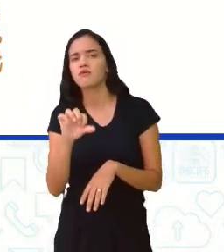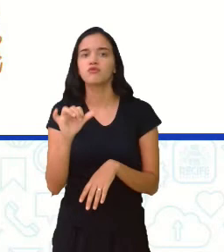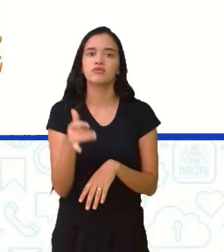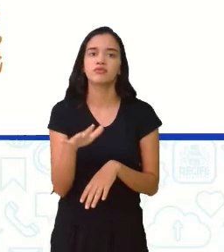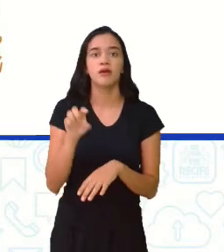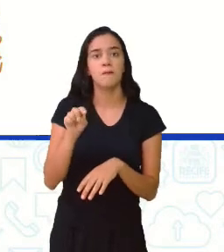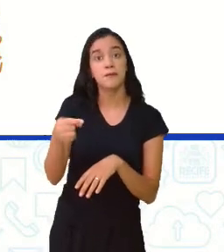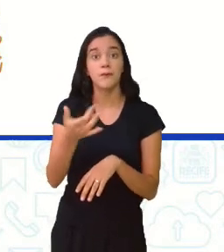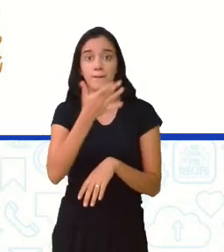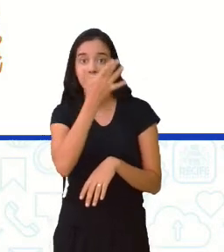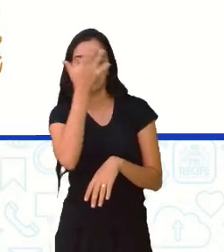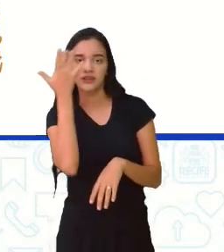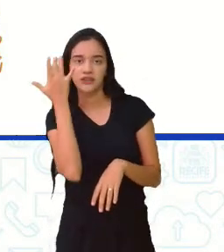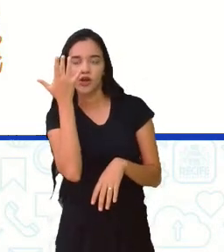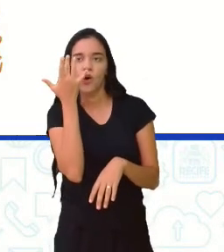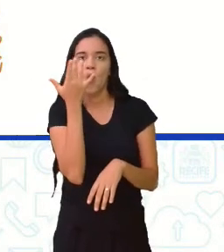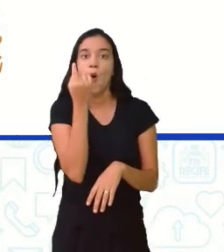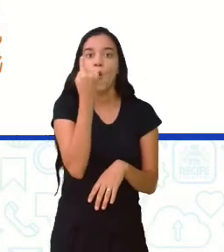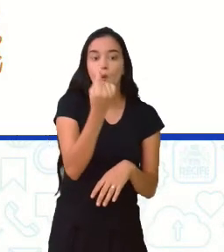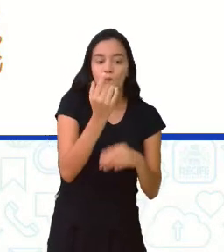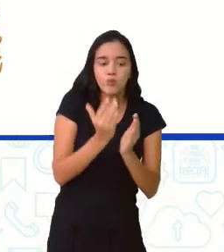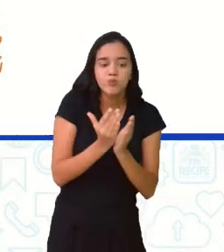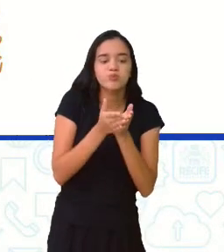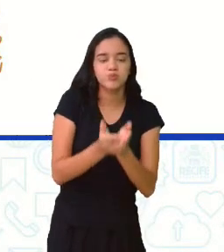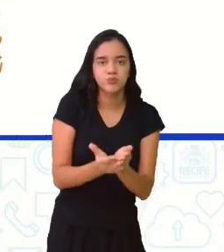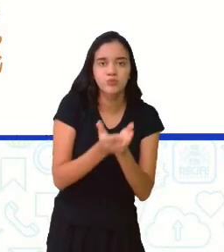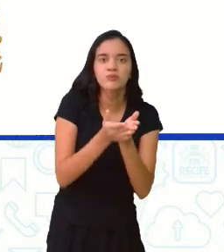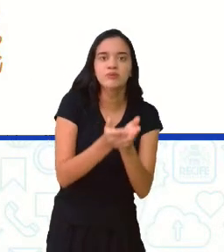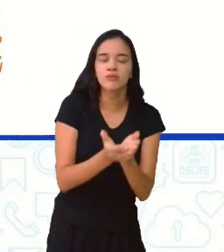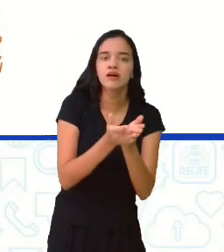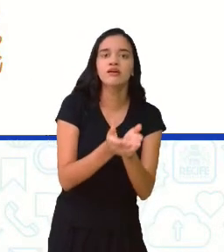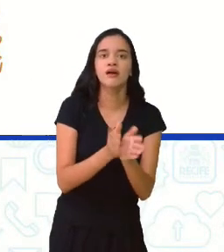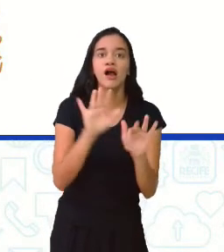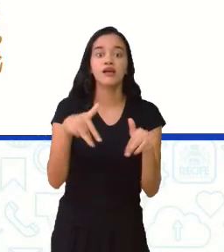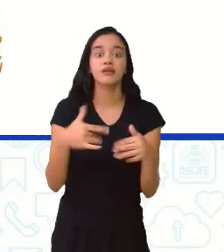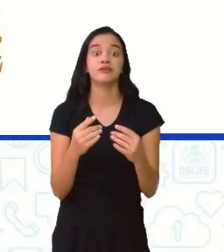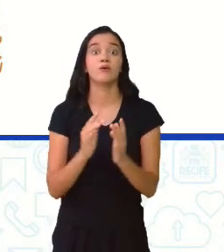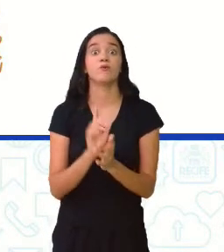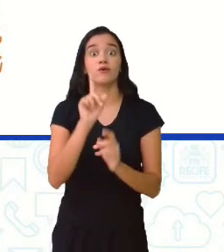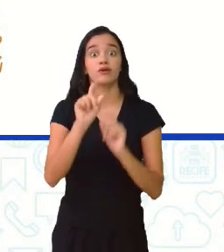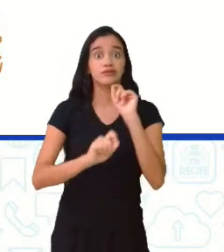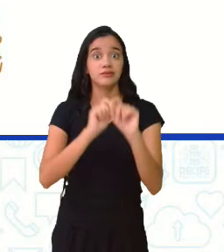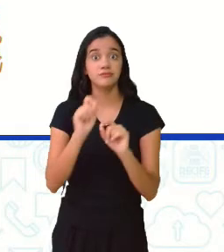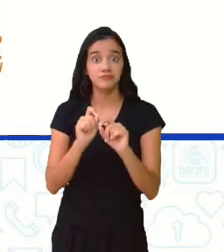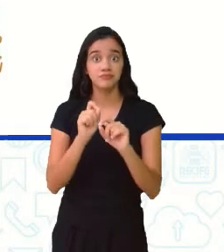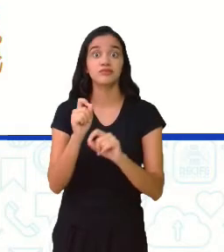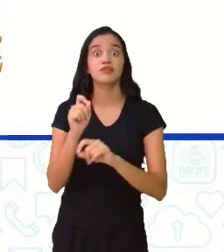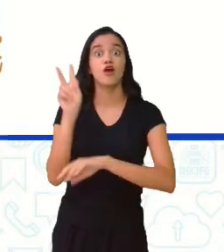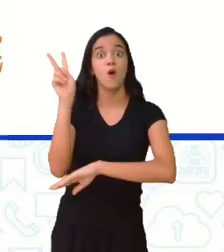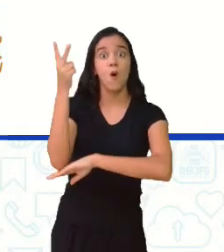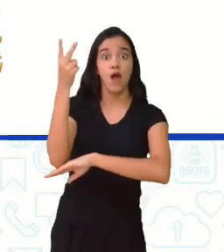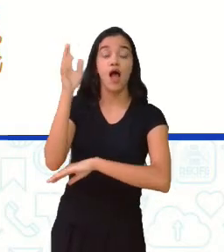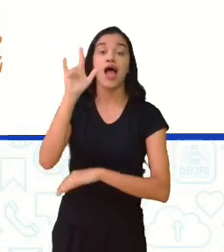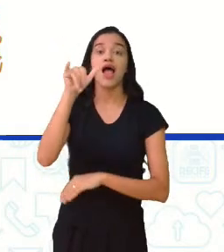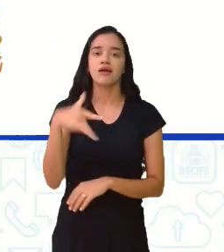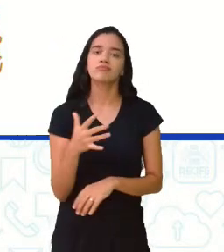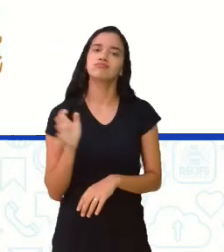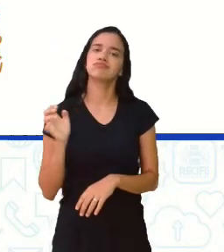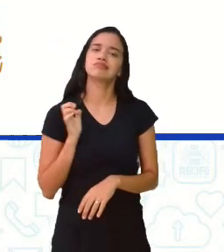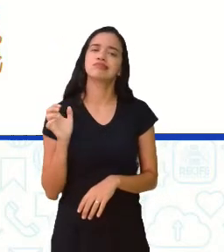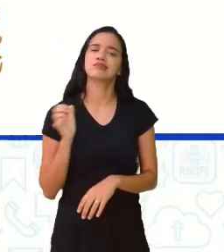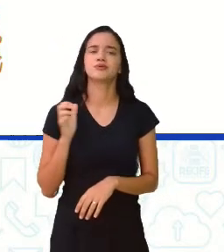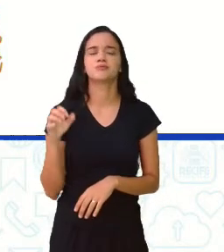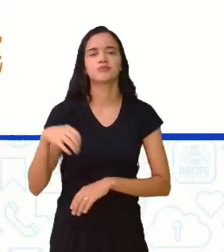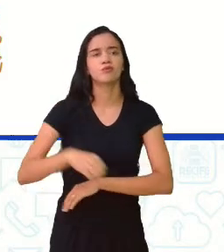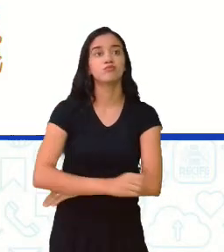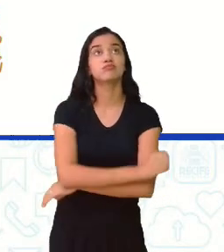os tripulantes, em um único navio. São verdadeiros hotéis flutuantes. É tanta riqueza que daria para ficar o dia